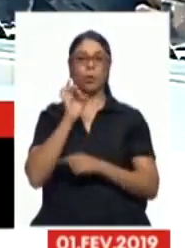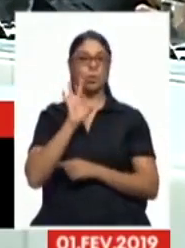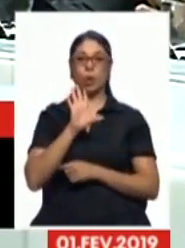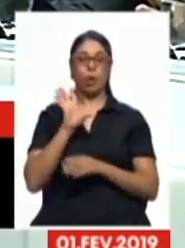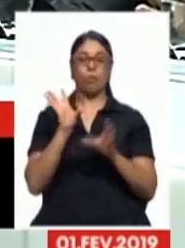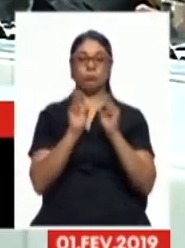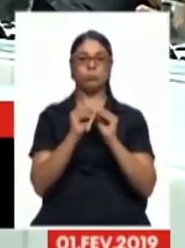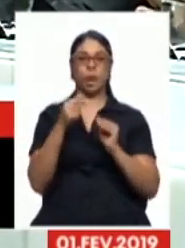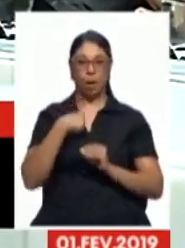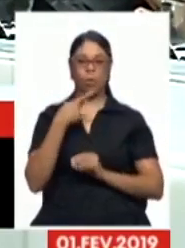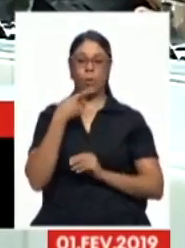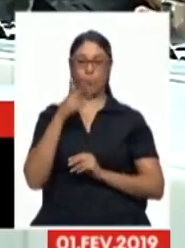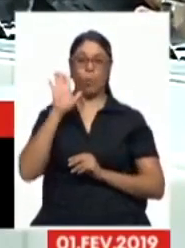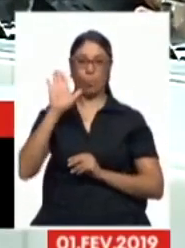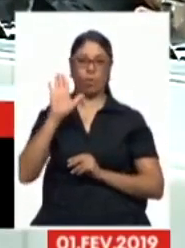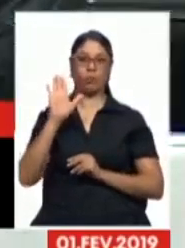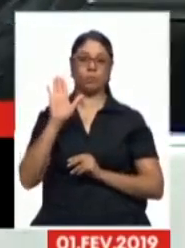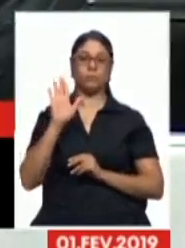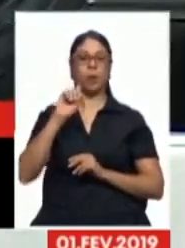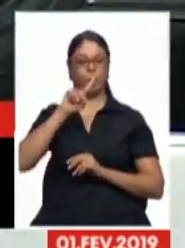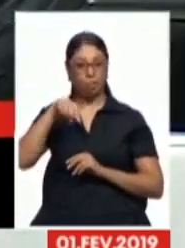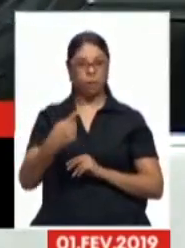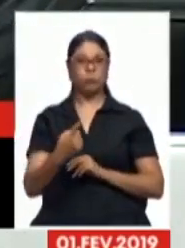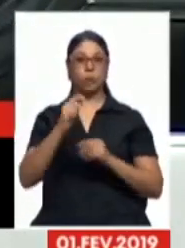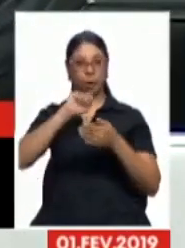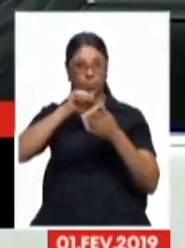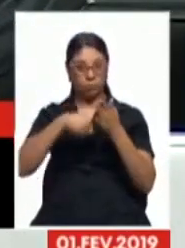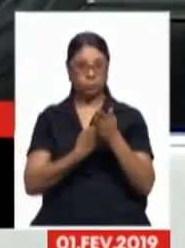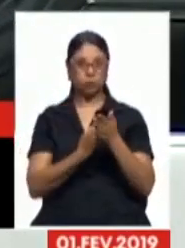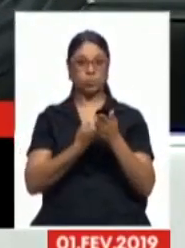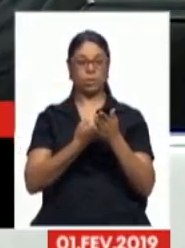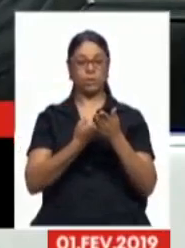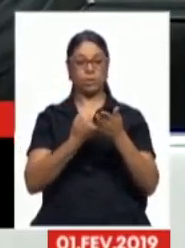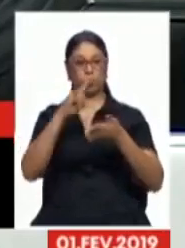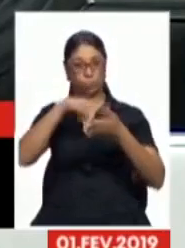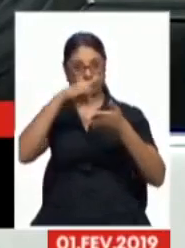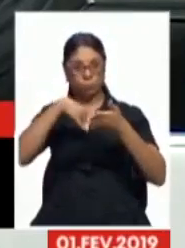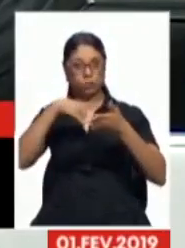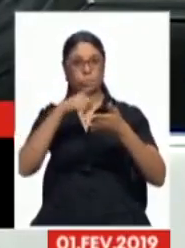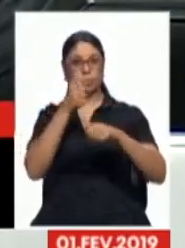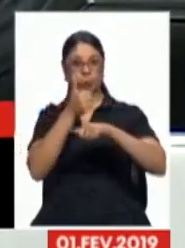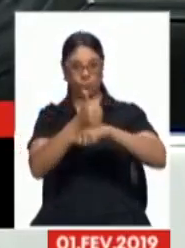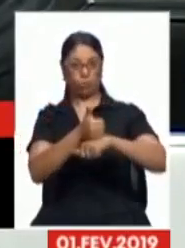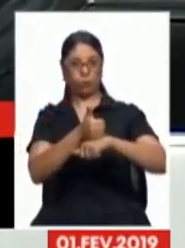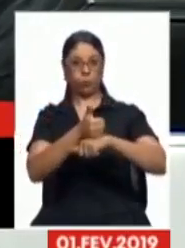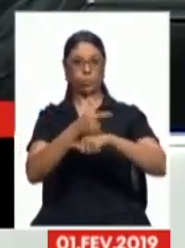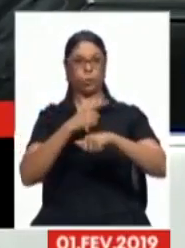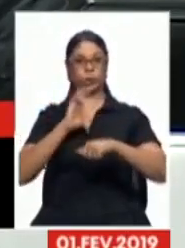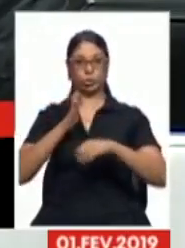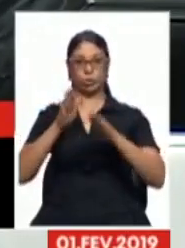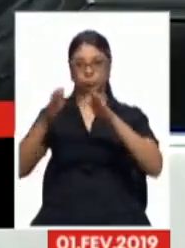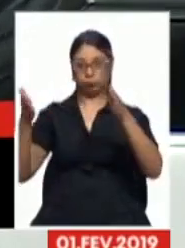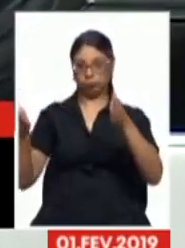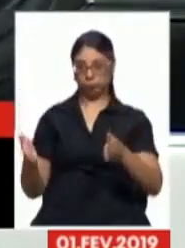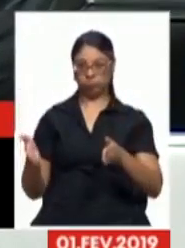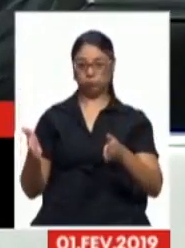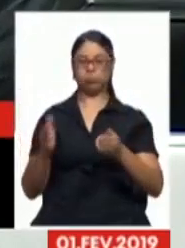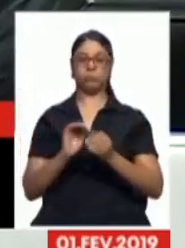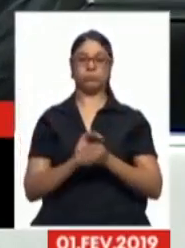logo em seguida assinar o termo de posse que se encontra na bancada entre as duas